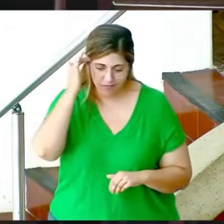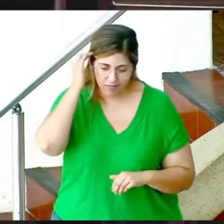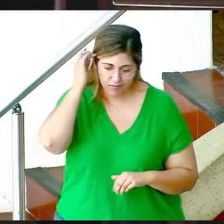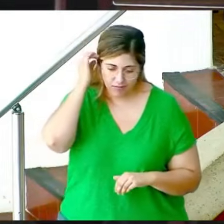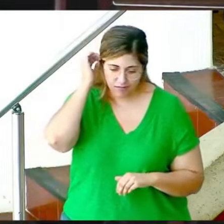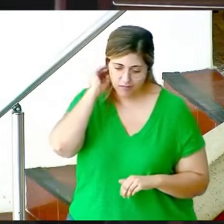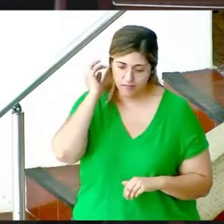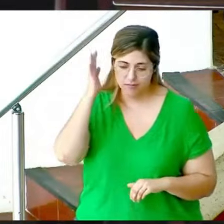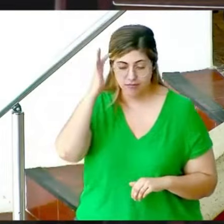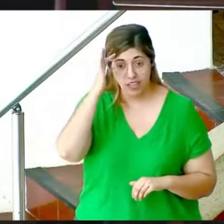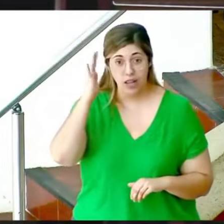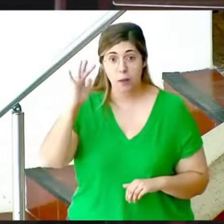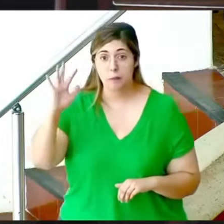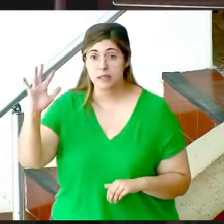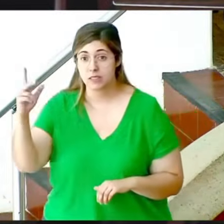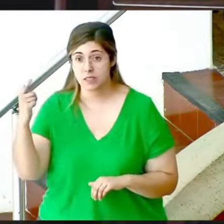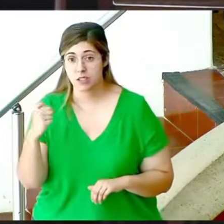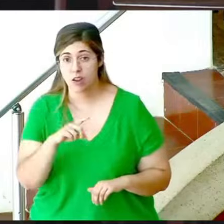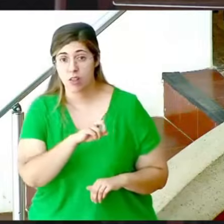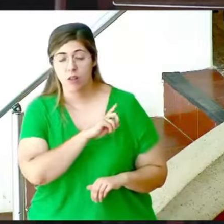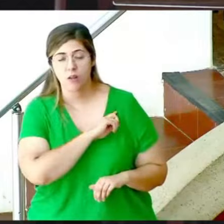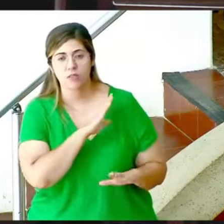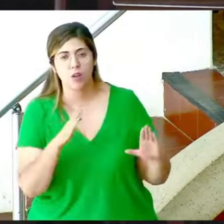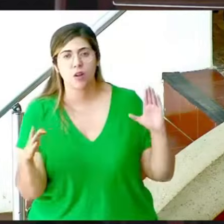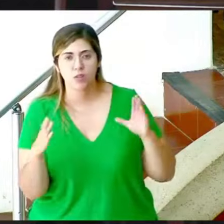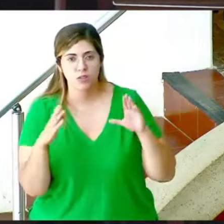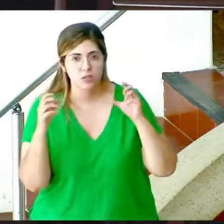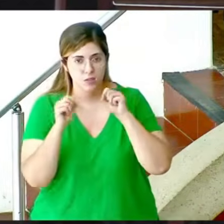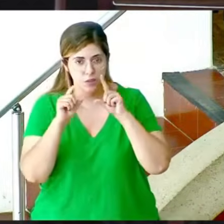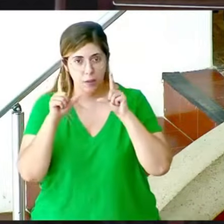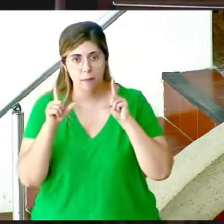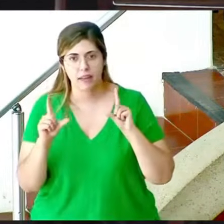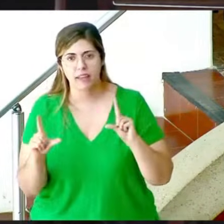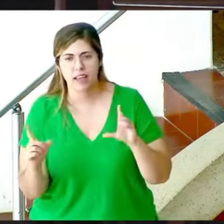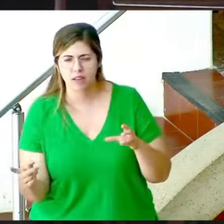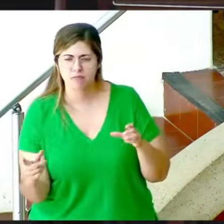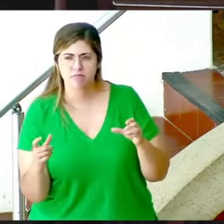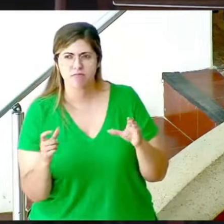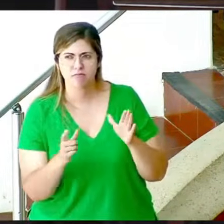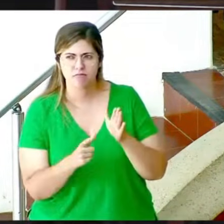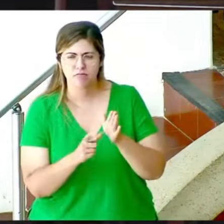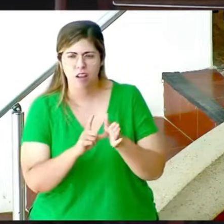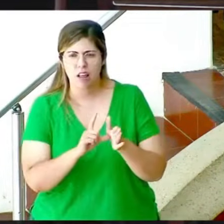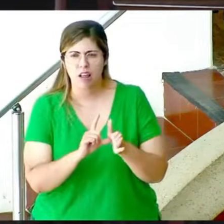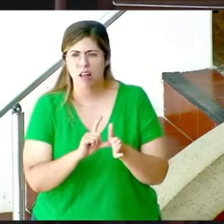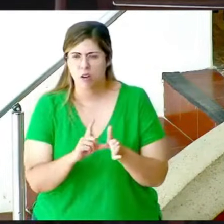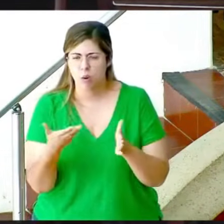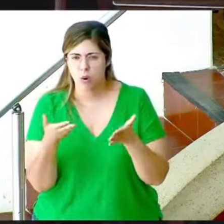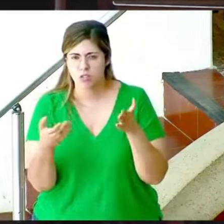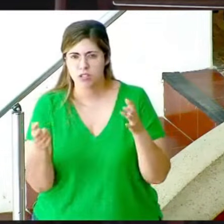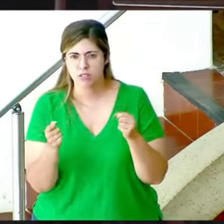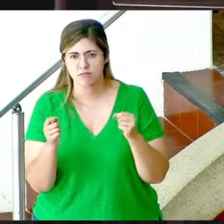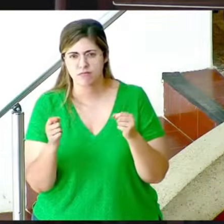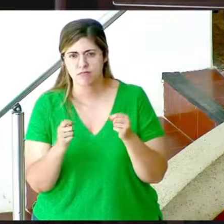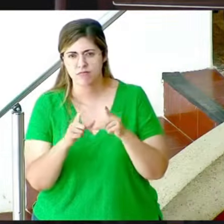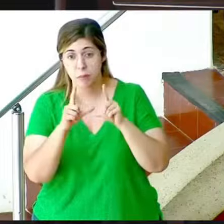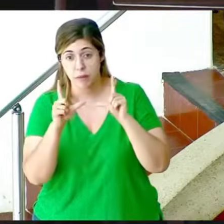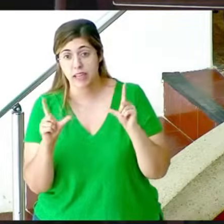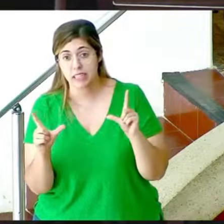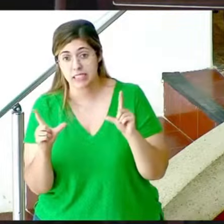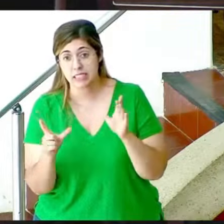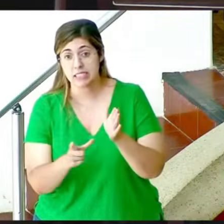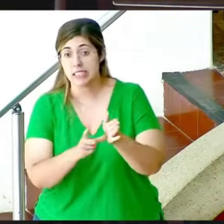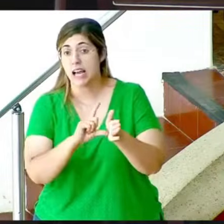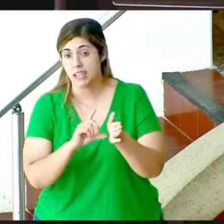Imaginem vocês, hoje pela manhã, quando eu cheguei um pouquinho mais cedo, fui para a cozinha, os diáconos estavam ali, porque os diáconos